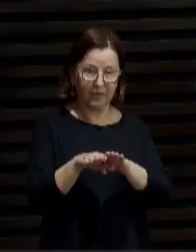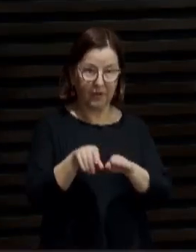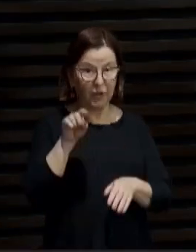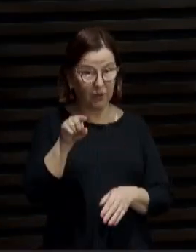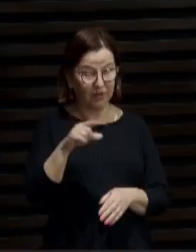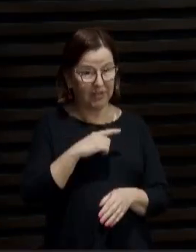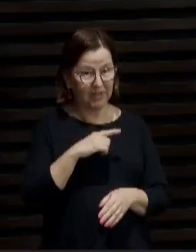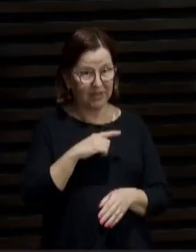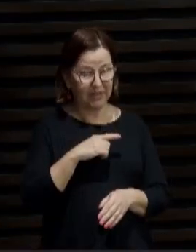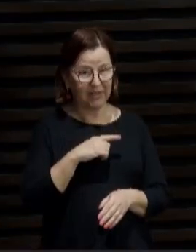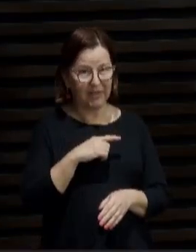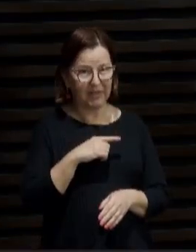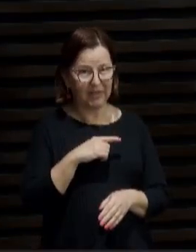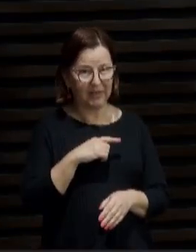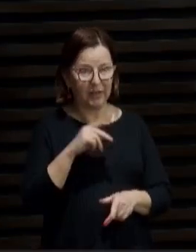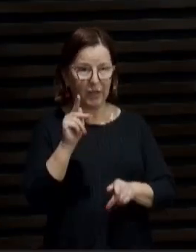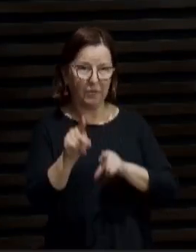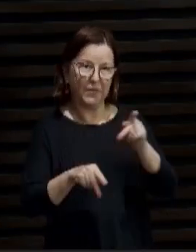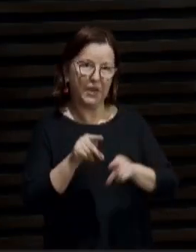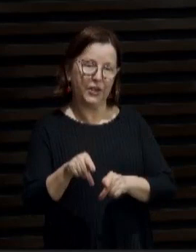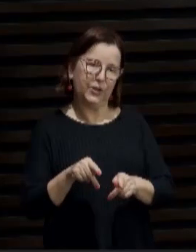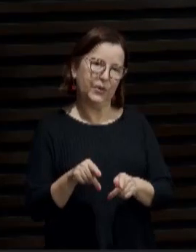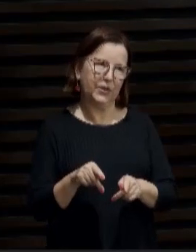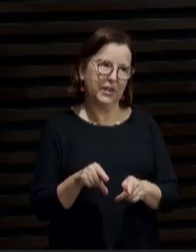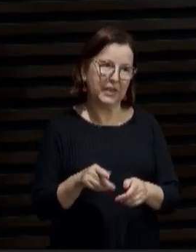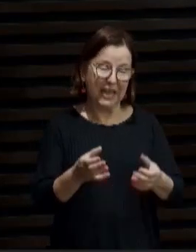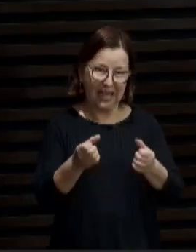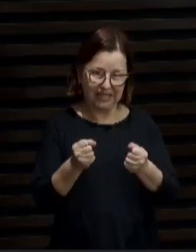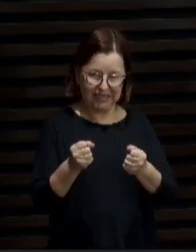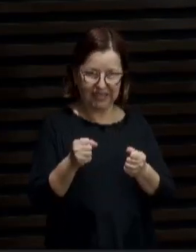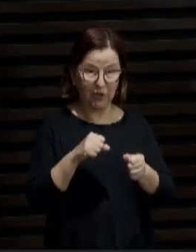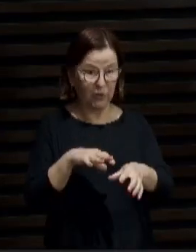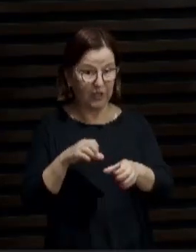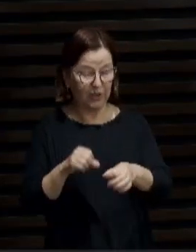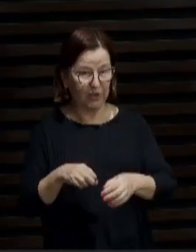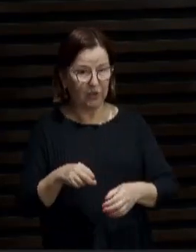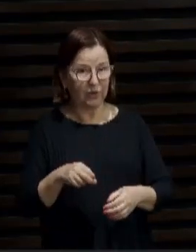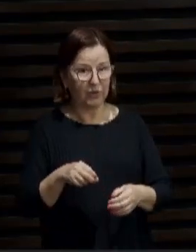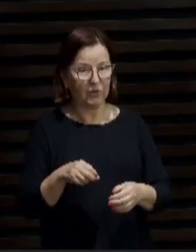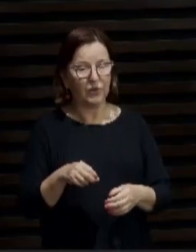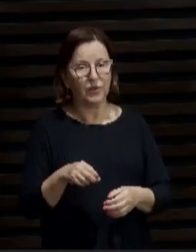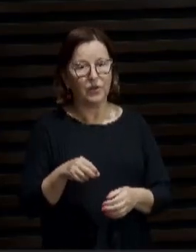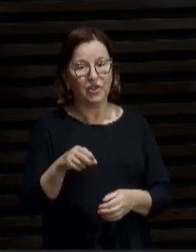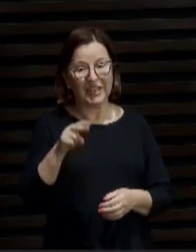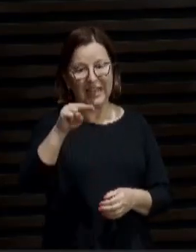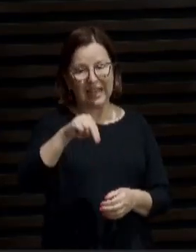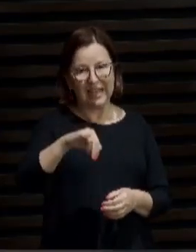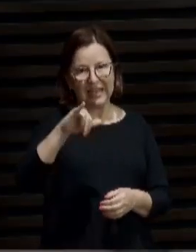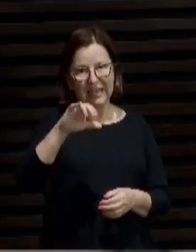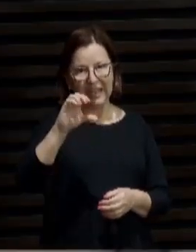tens os que da mesma forma sustentam a doutrina dos nicolaítas. Apocalipse 2,15. E quem eram